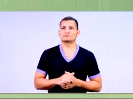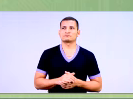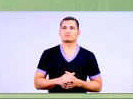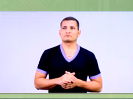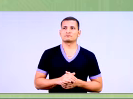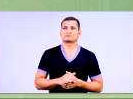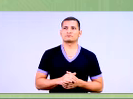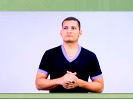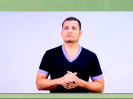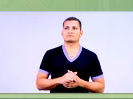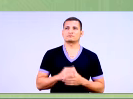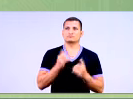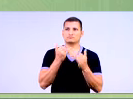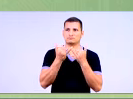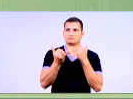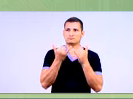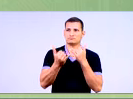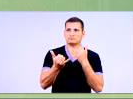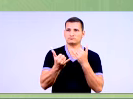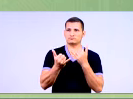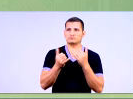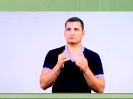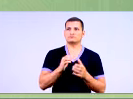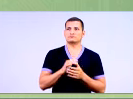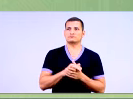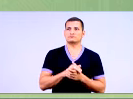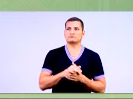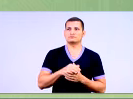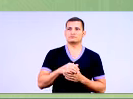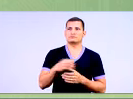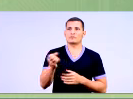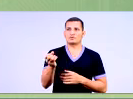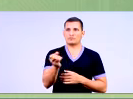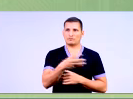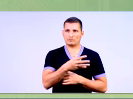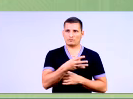it, similaridade. Innovate, inovar.